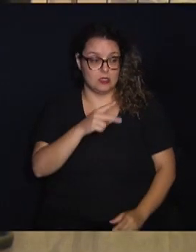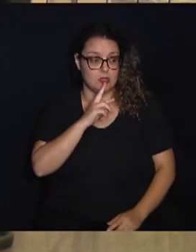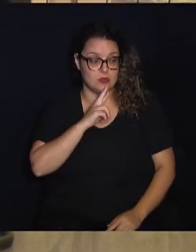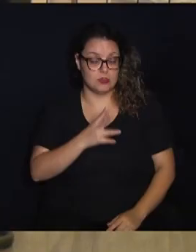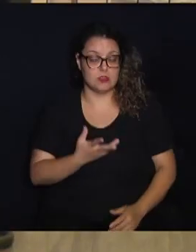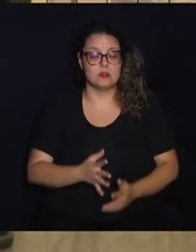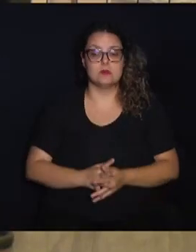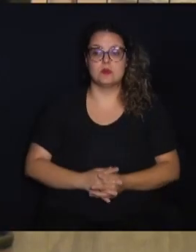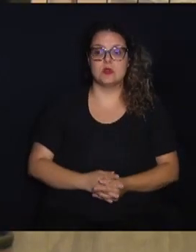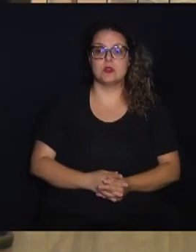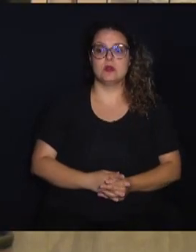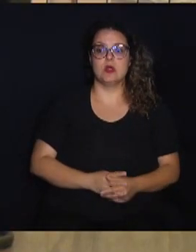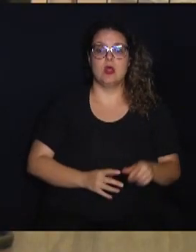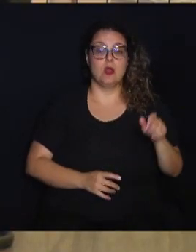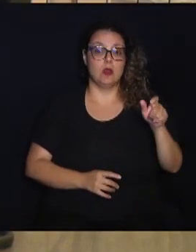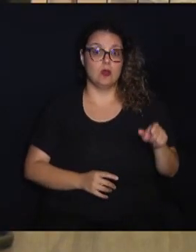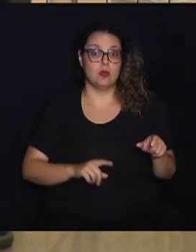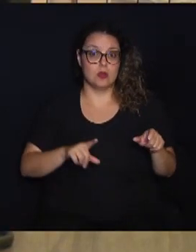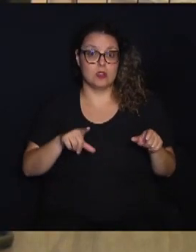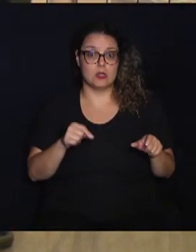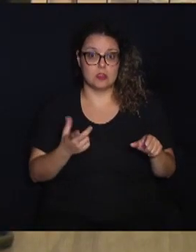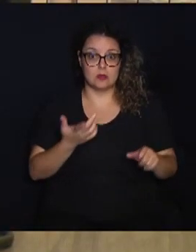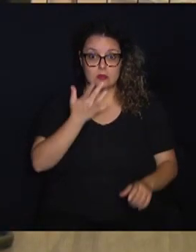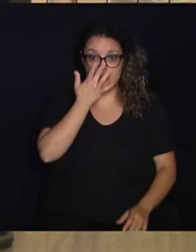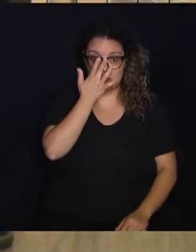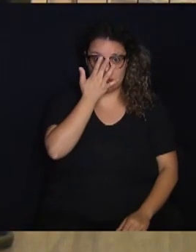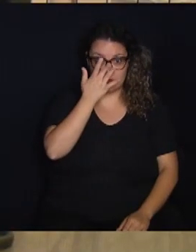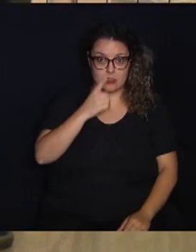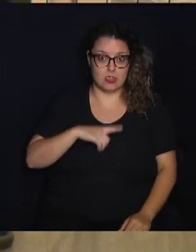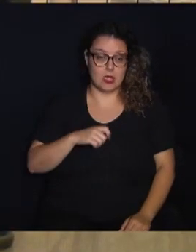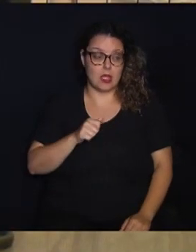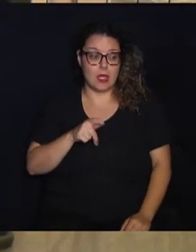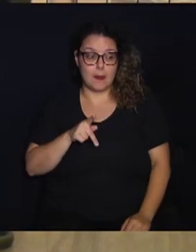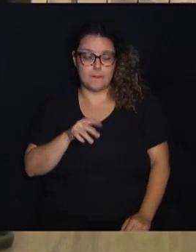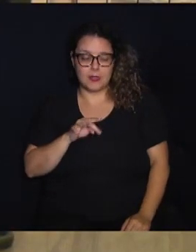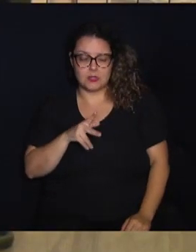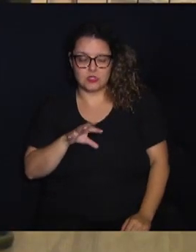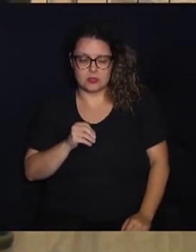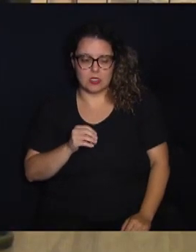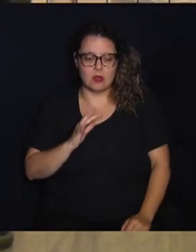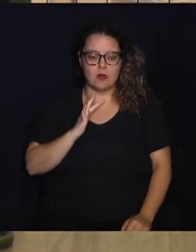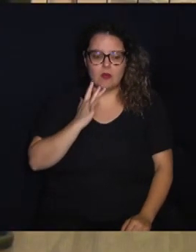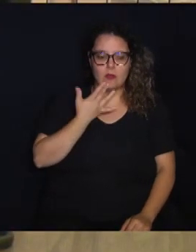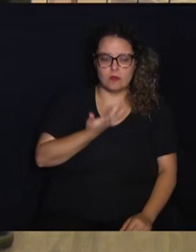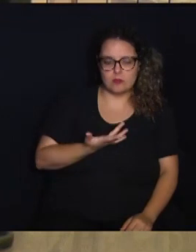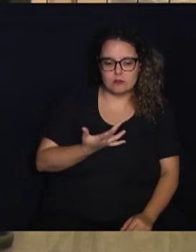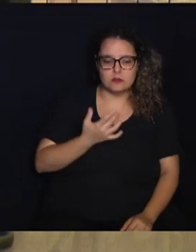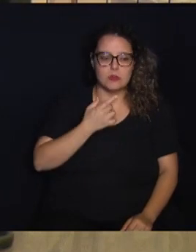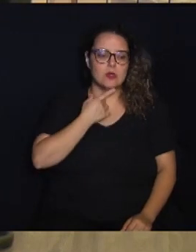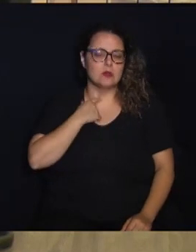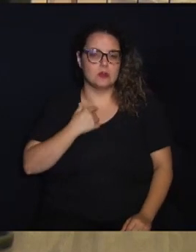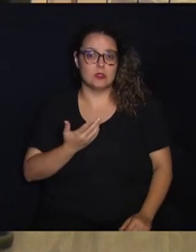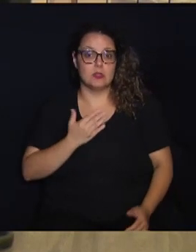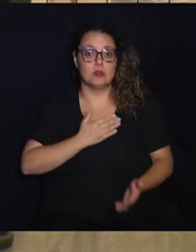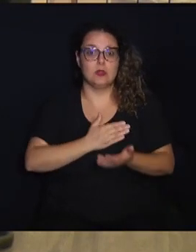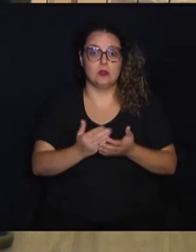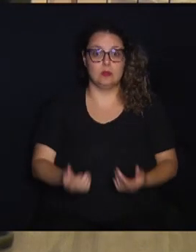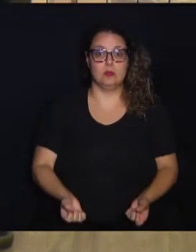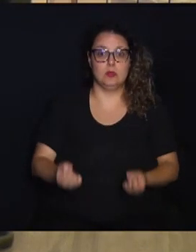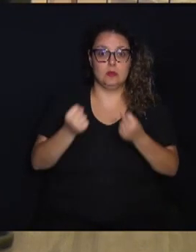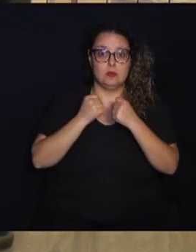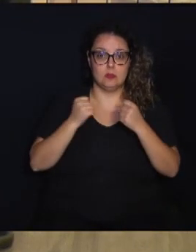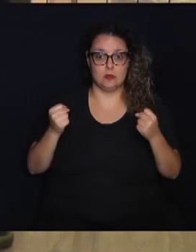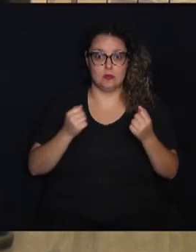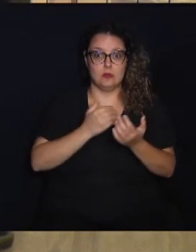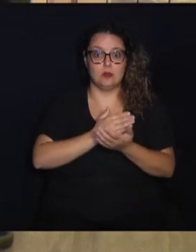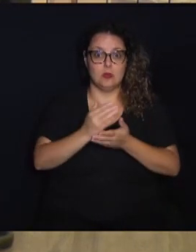você falou que a pessoa tem que escolher algo que ela tenha aptidão. E nessa resolução de começar a atividade física no começo